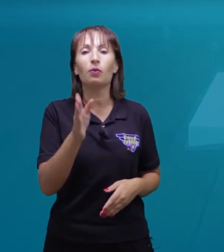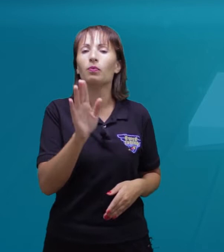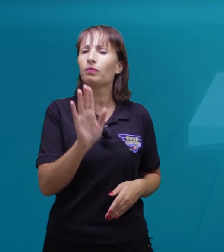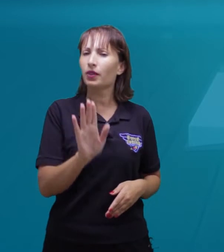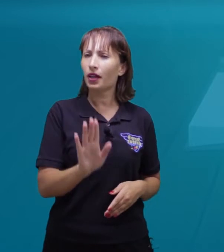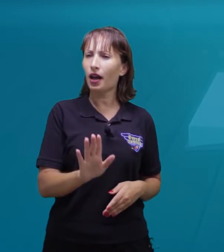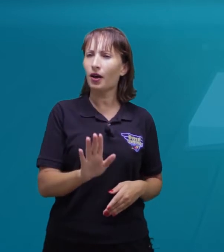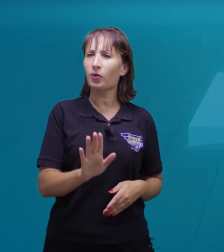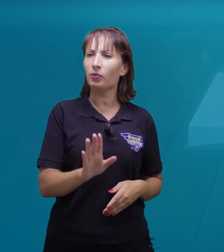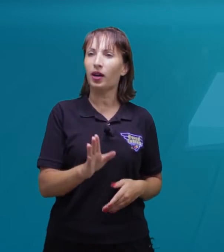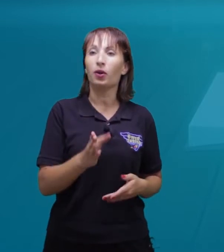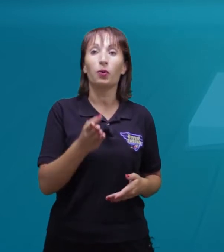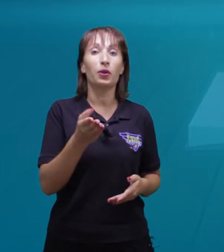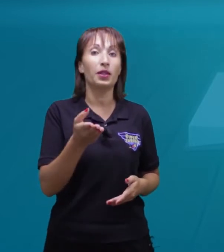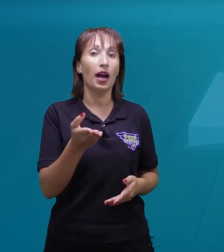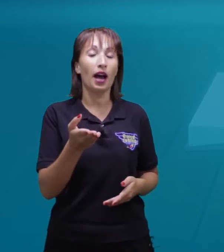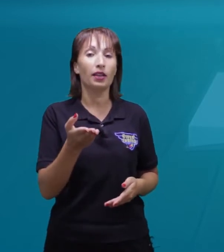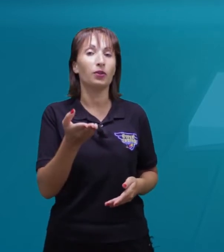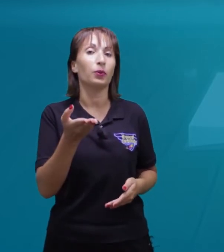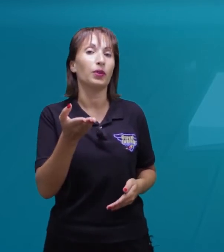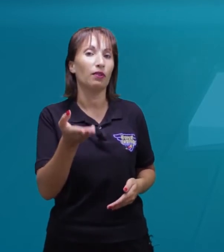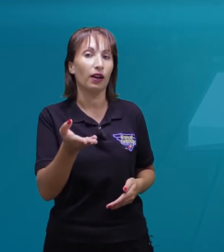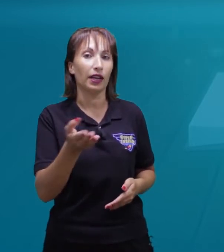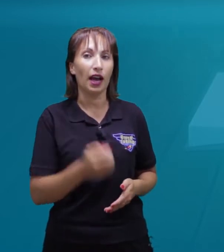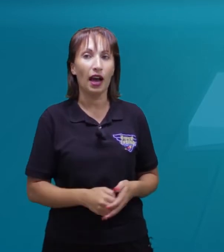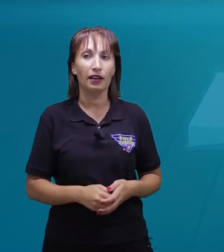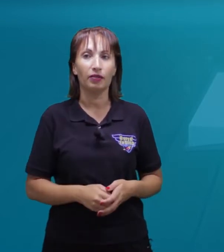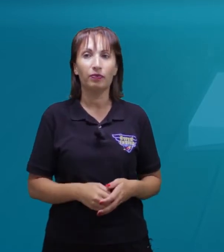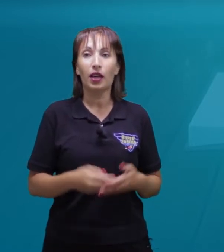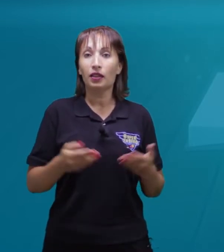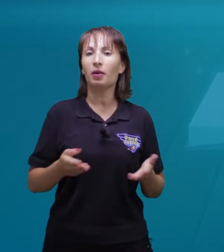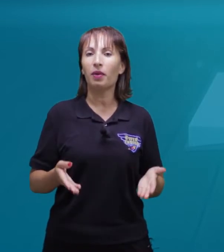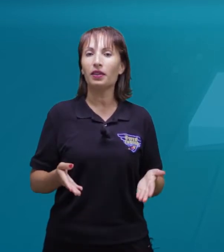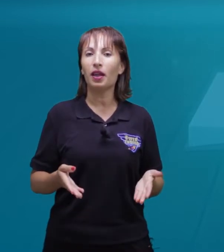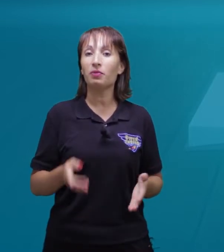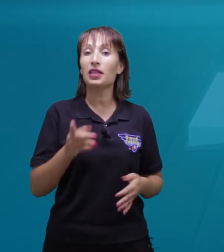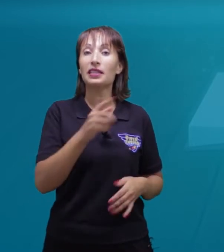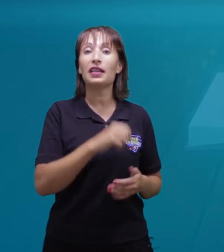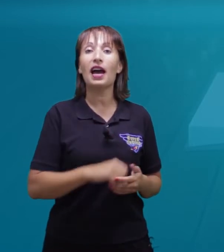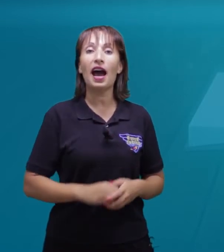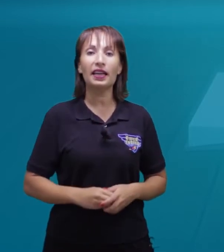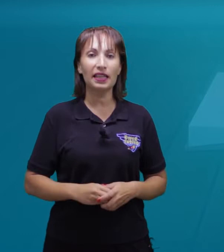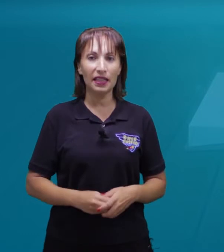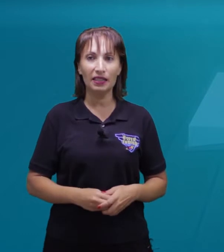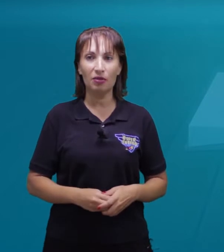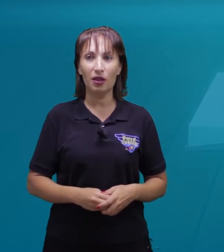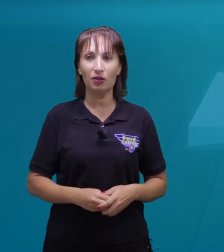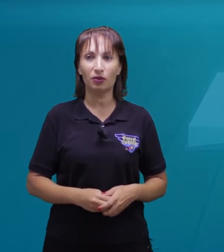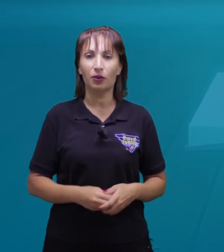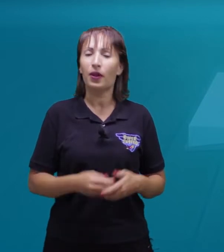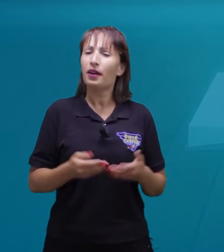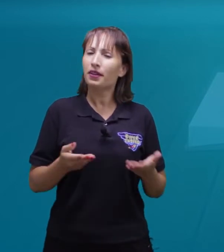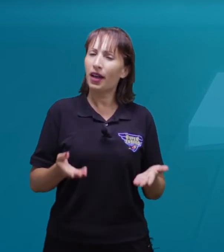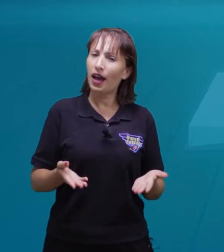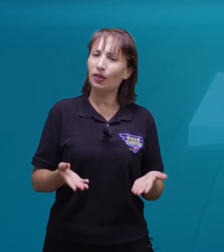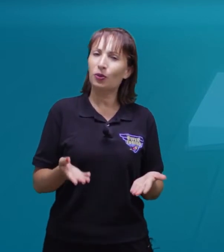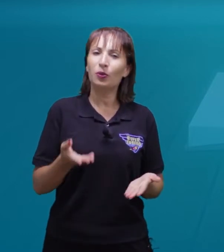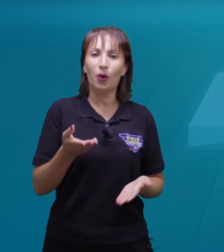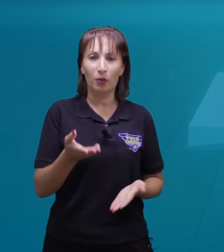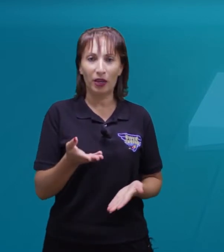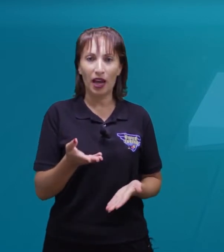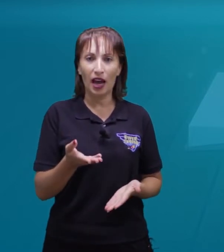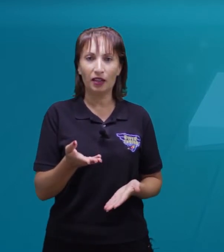atenção calma cuidado devagar também temos as de agradecimento